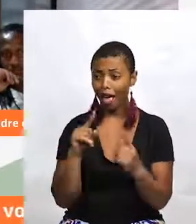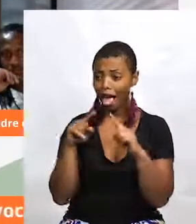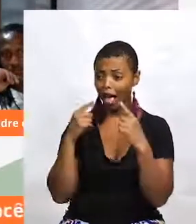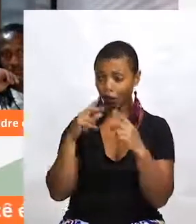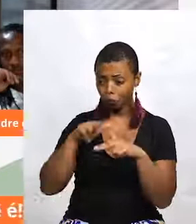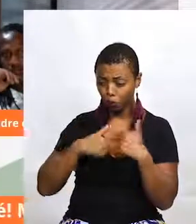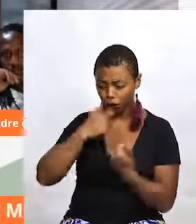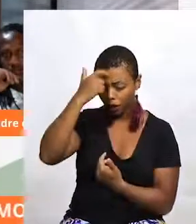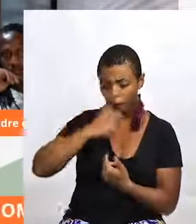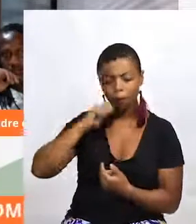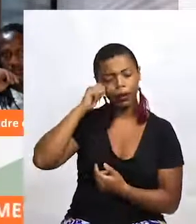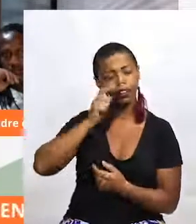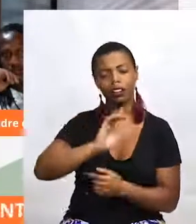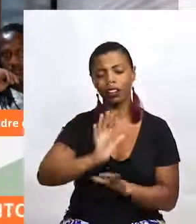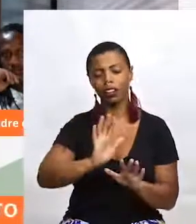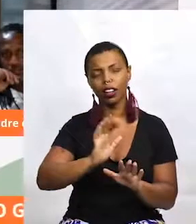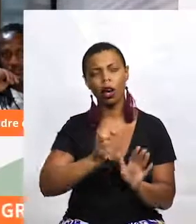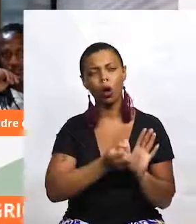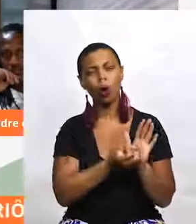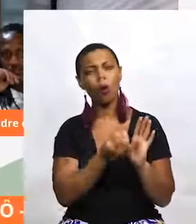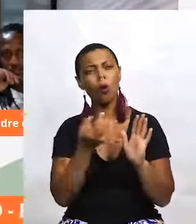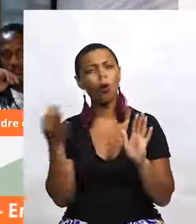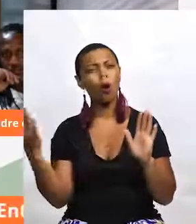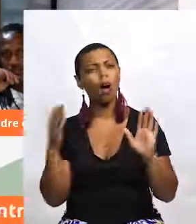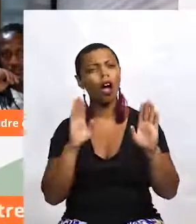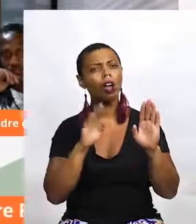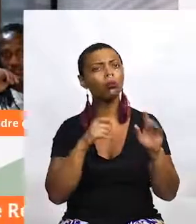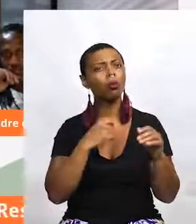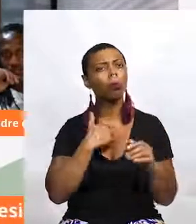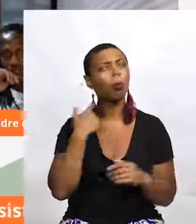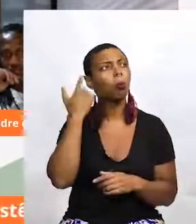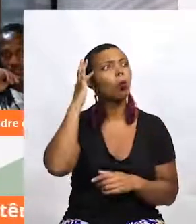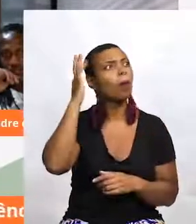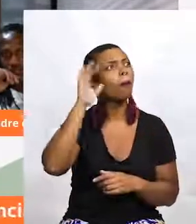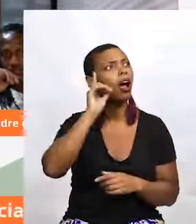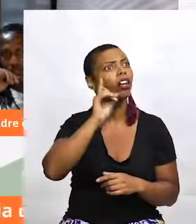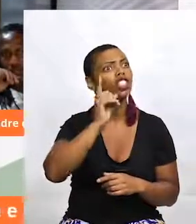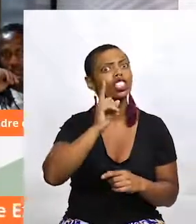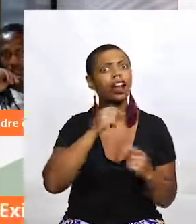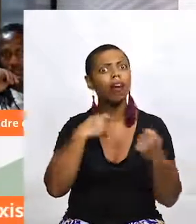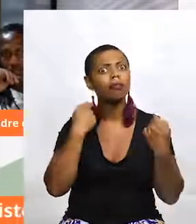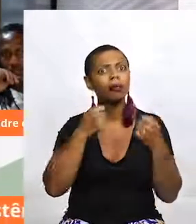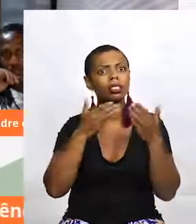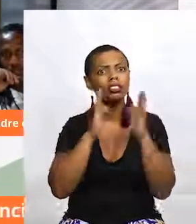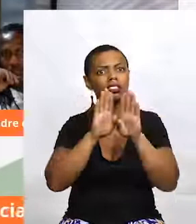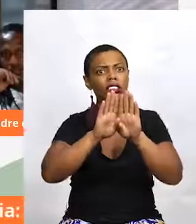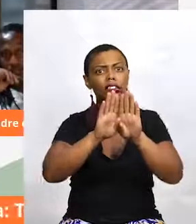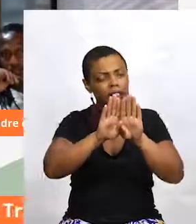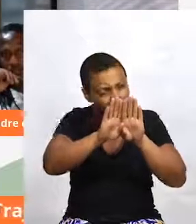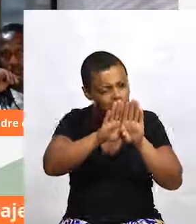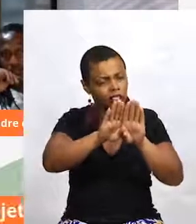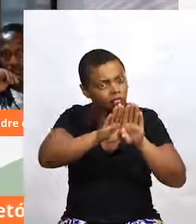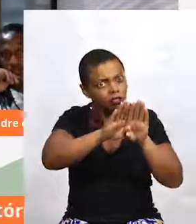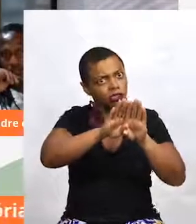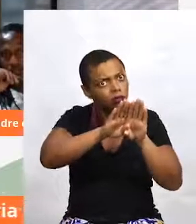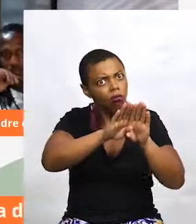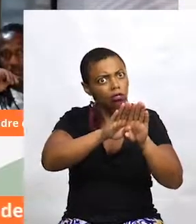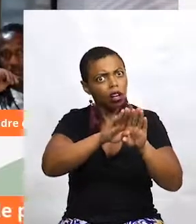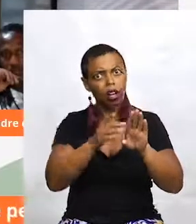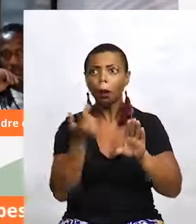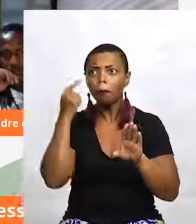ou paredes a gente nem fazia ideia que a gente ia precisar ou quebrar ou estourar para poder